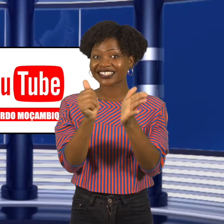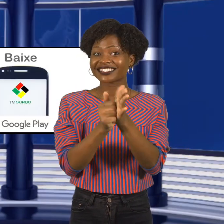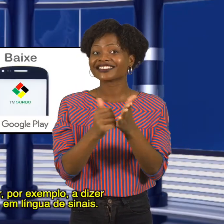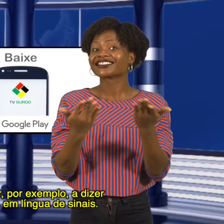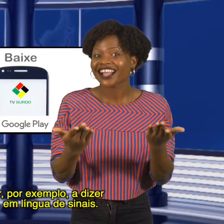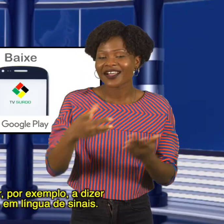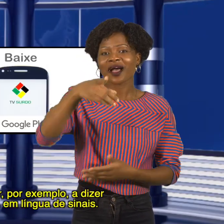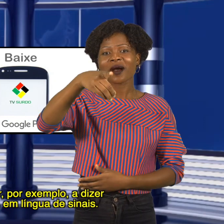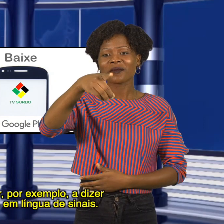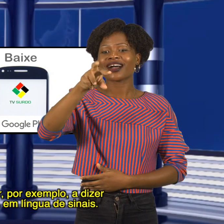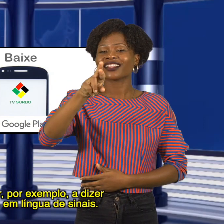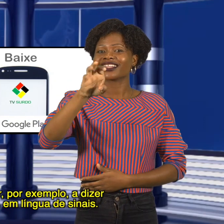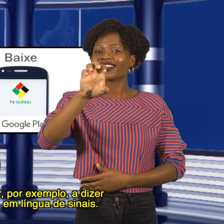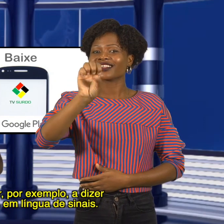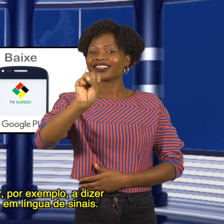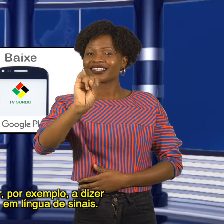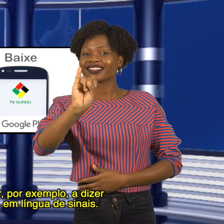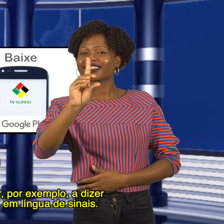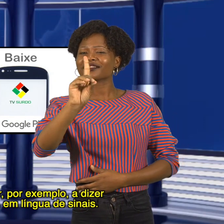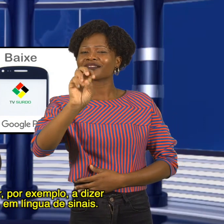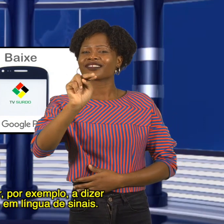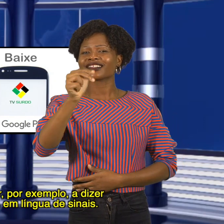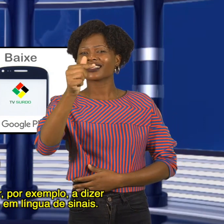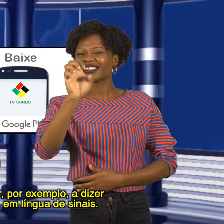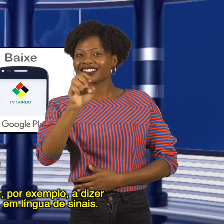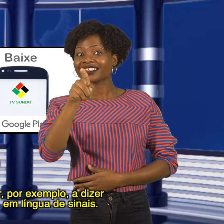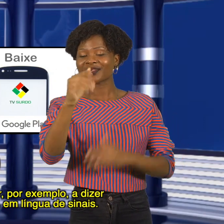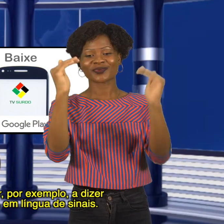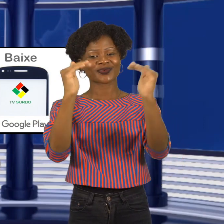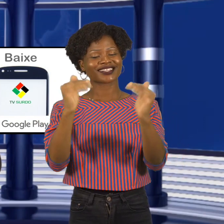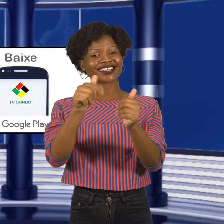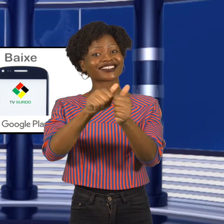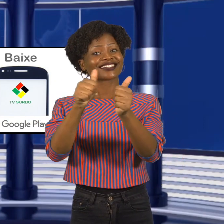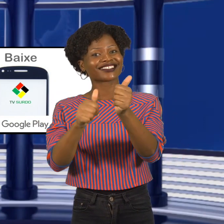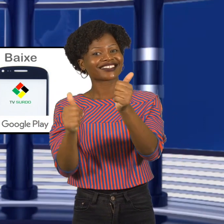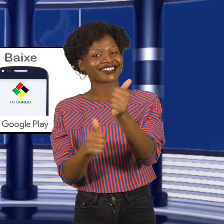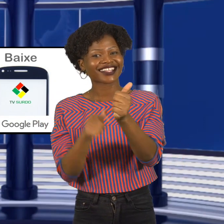Você vai aprender, por exemplo, a dizer Presidente em Língua de Sinais.